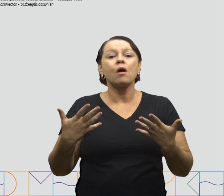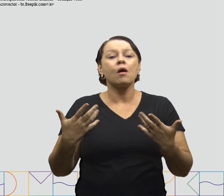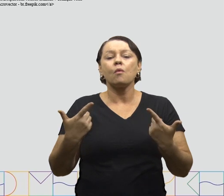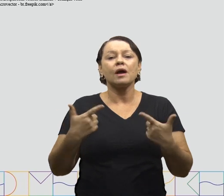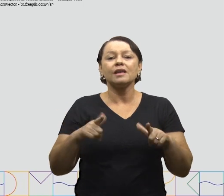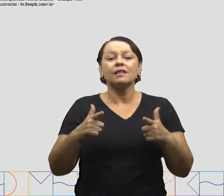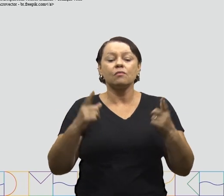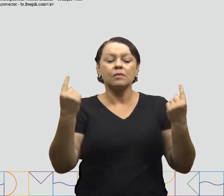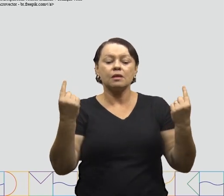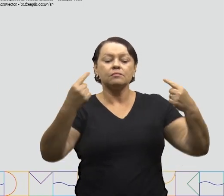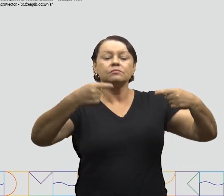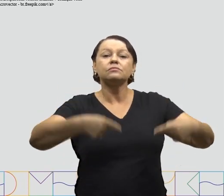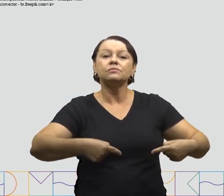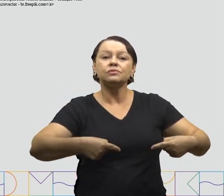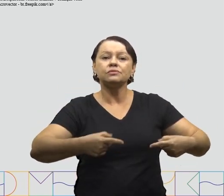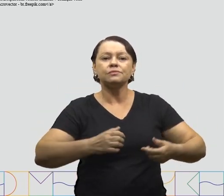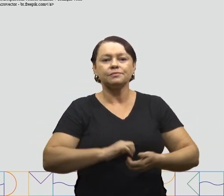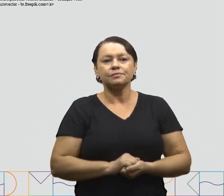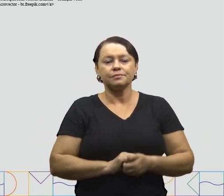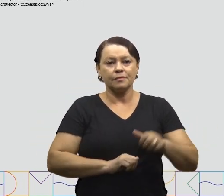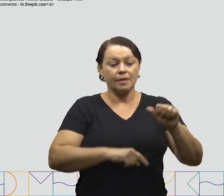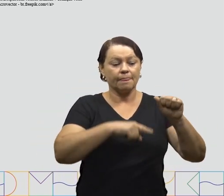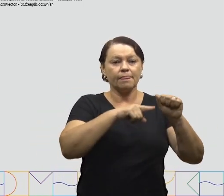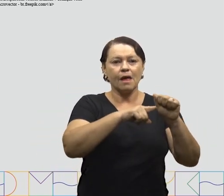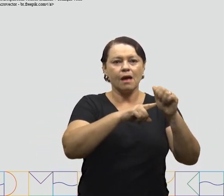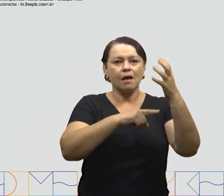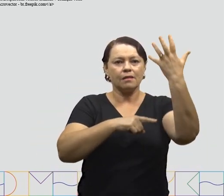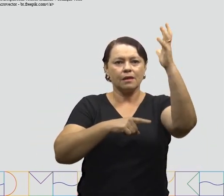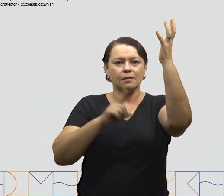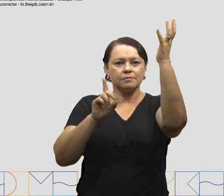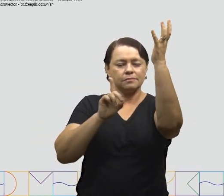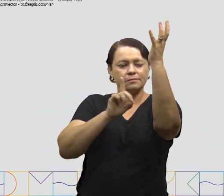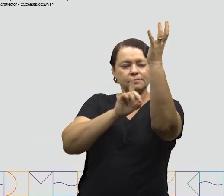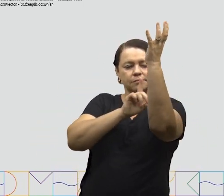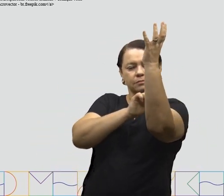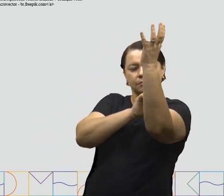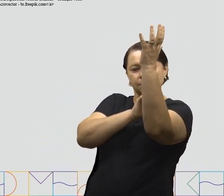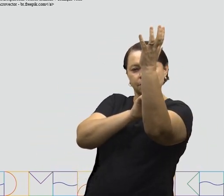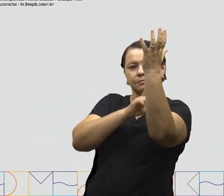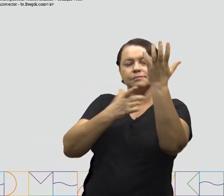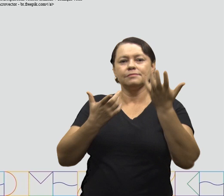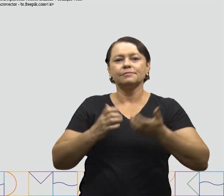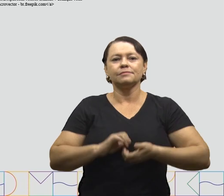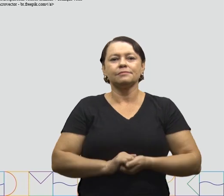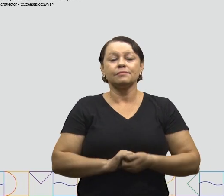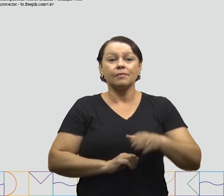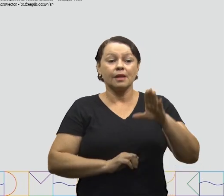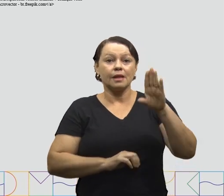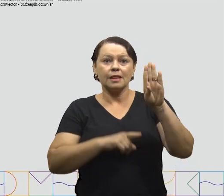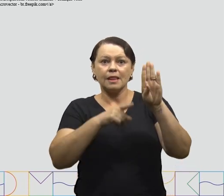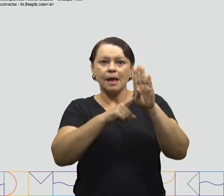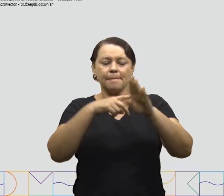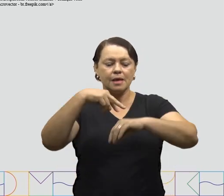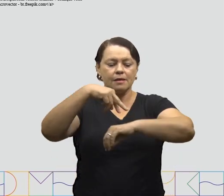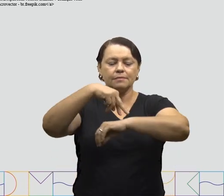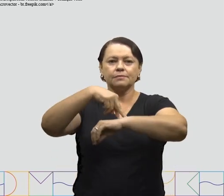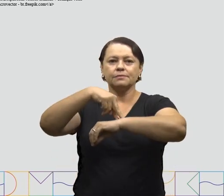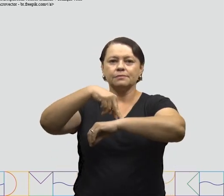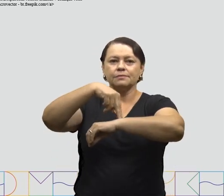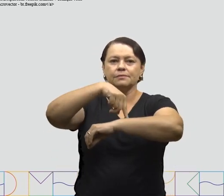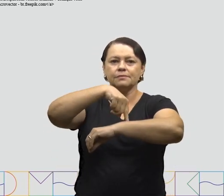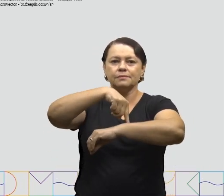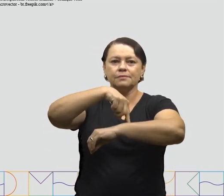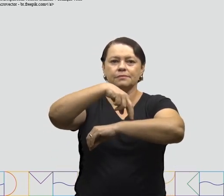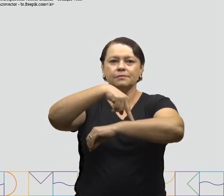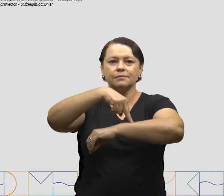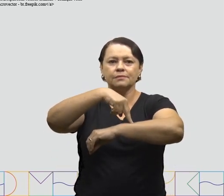não representa um jogo? Na letra A nós temos esconde-esconde, na letra B nós temos amarelinha e na